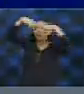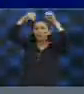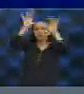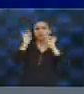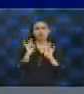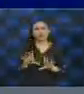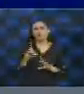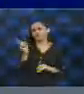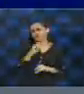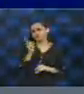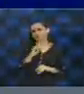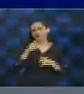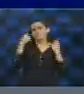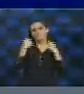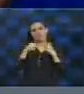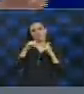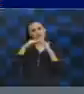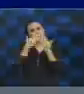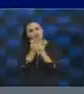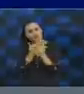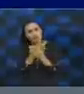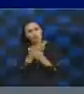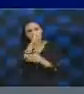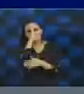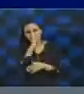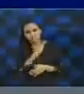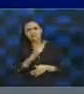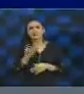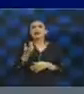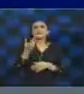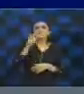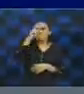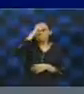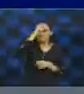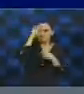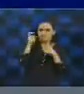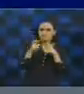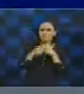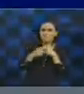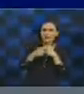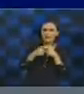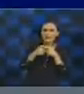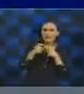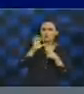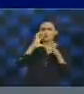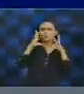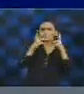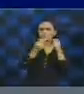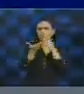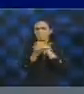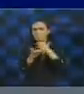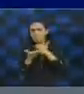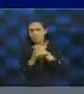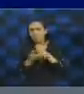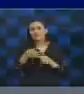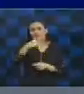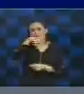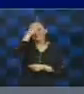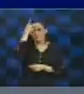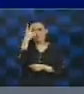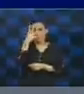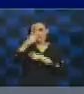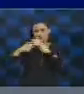São as pessoas que precisam da escola pública, que precisam da unidade básica de saúde. E essas pessoas tiveram um grande baque nos últimos